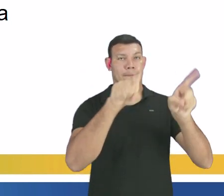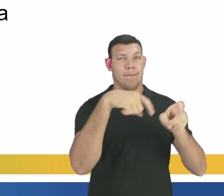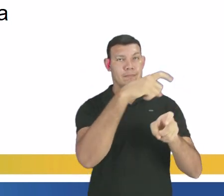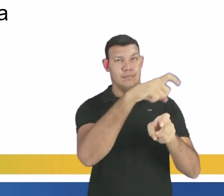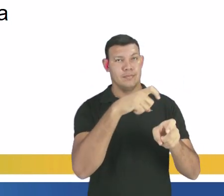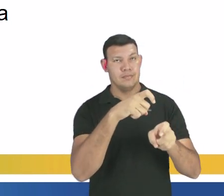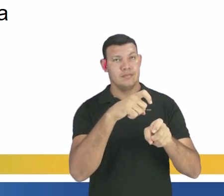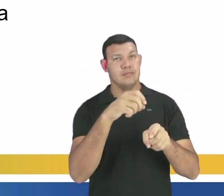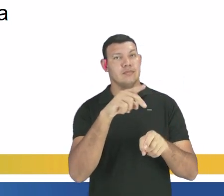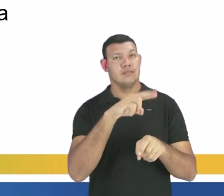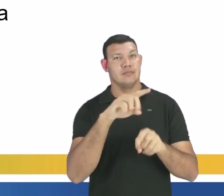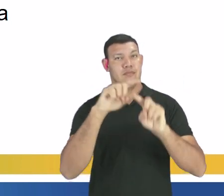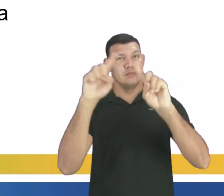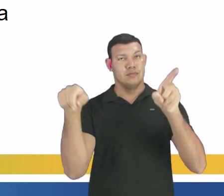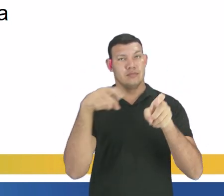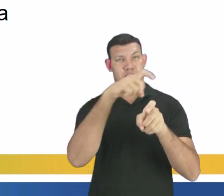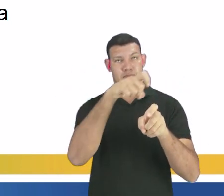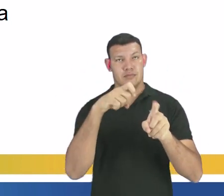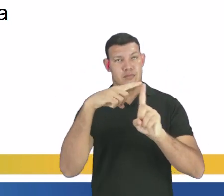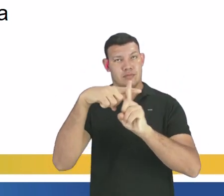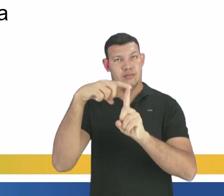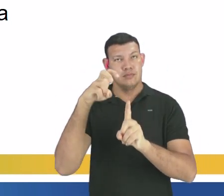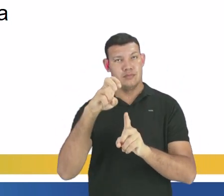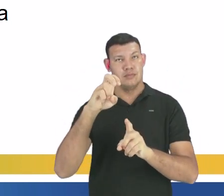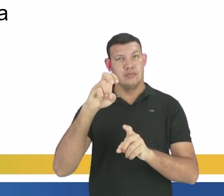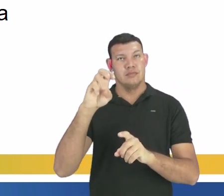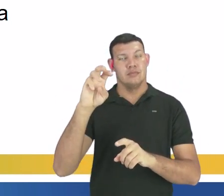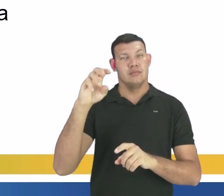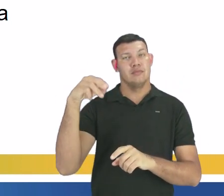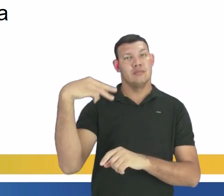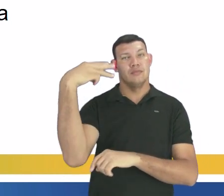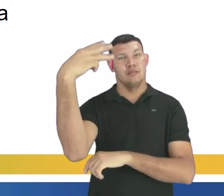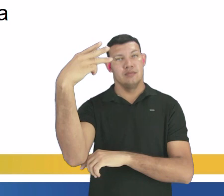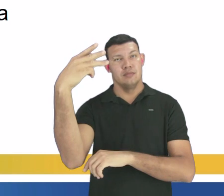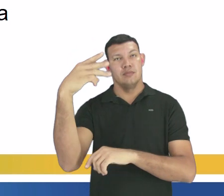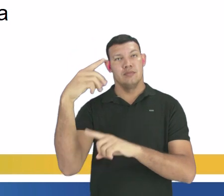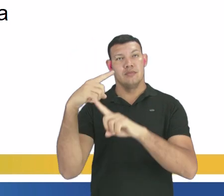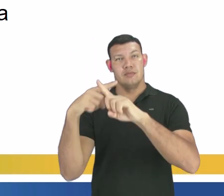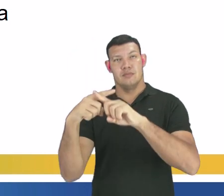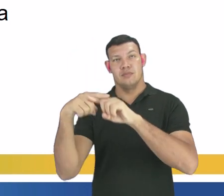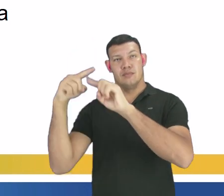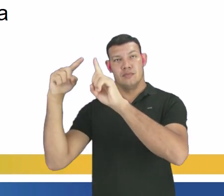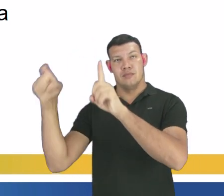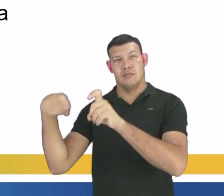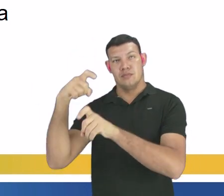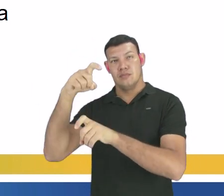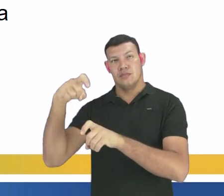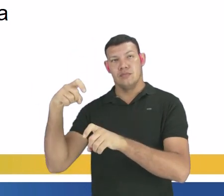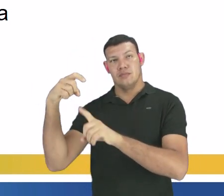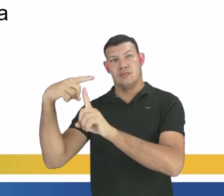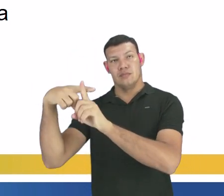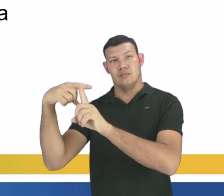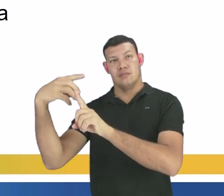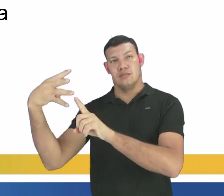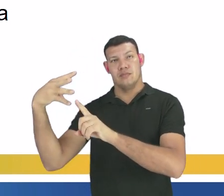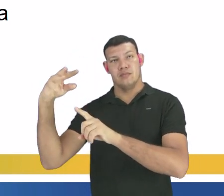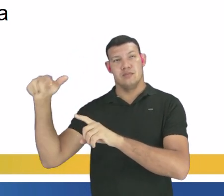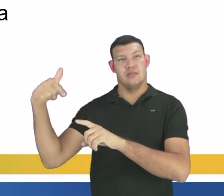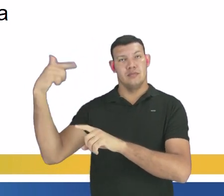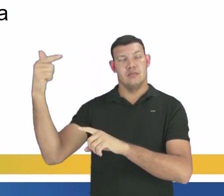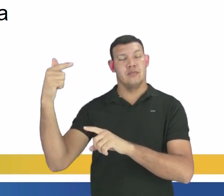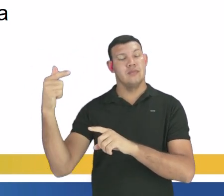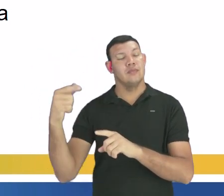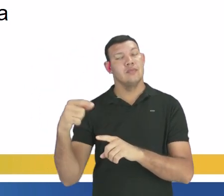x mais 5 elevado ao cubo vezes x mais 4 elevado ao quadrado